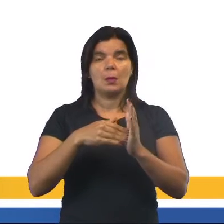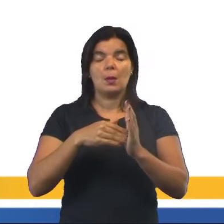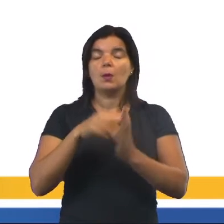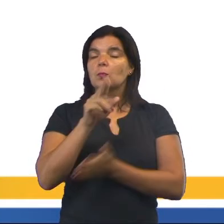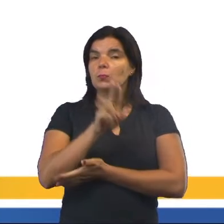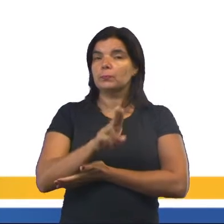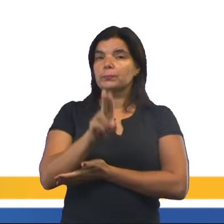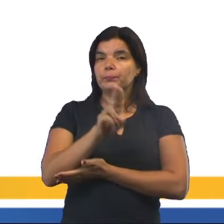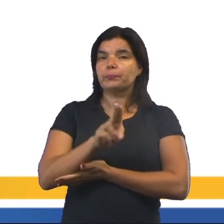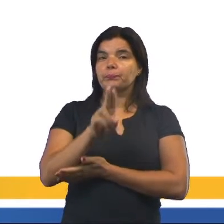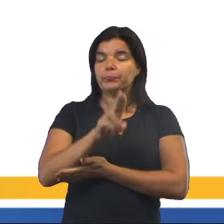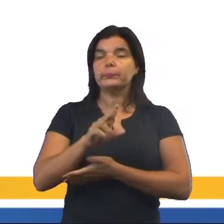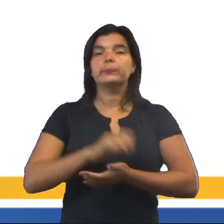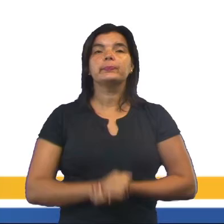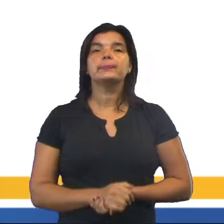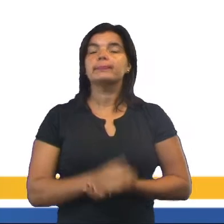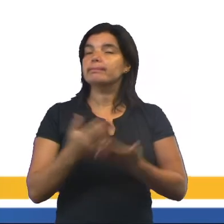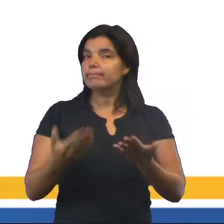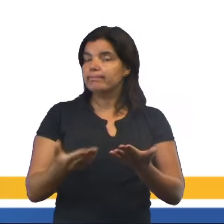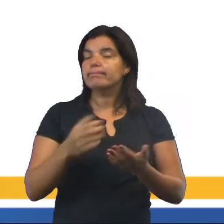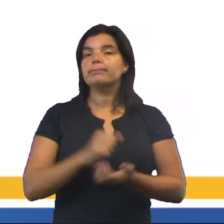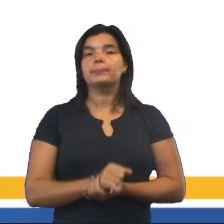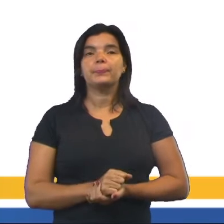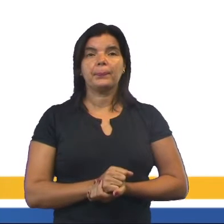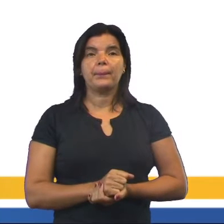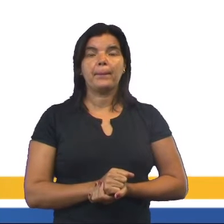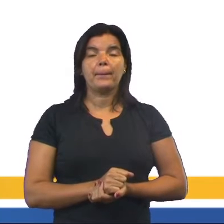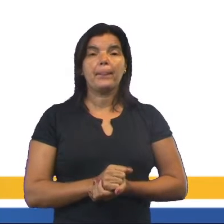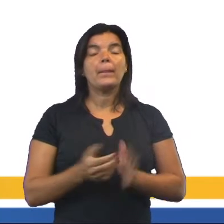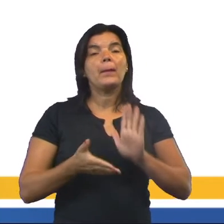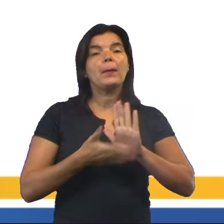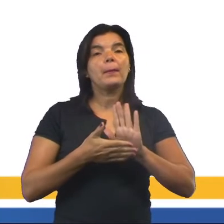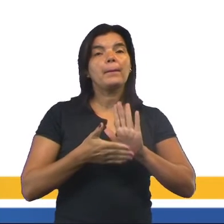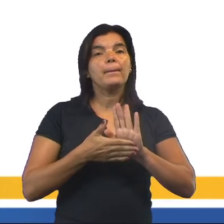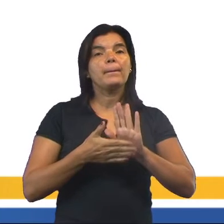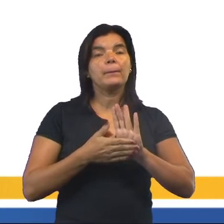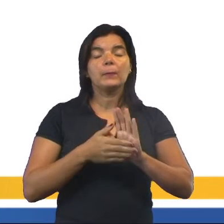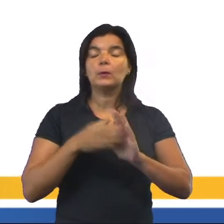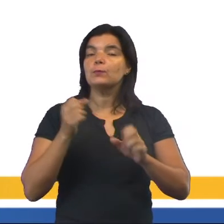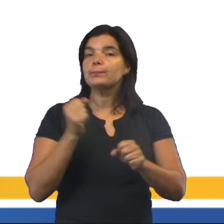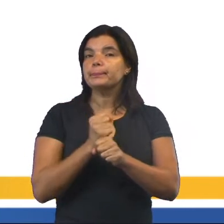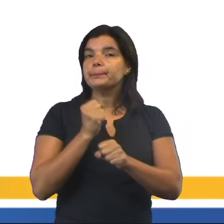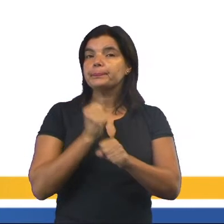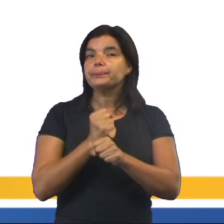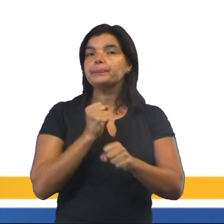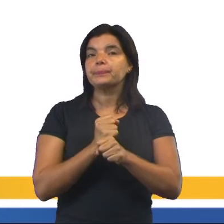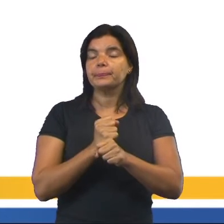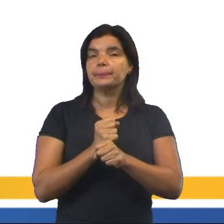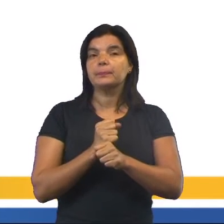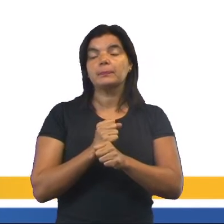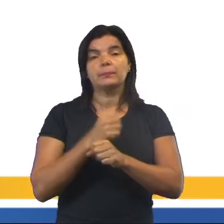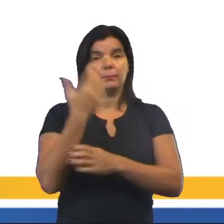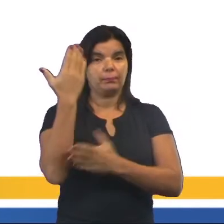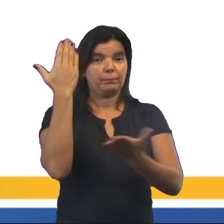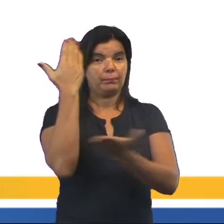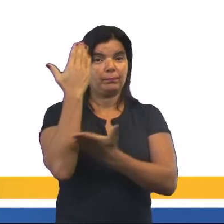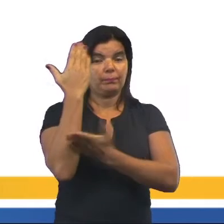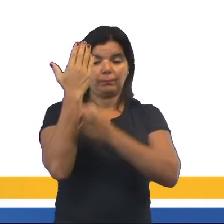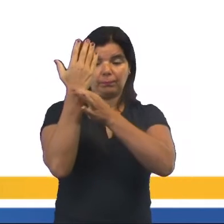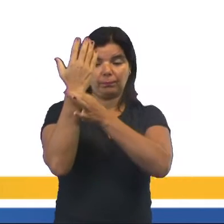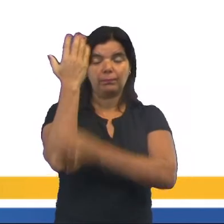ser utilizados. E aí seriam utilizados com o propósito de construção, esses troncos, tá?